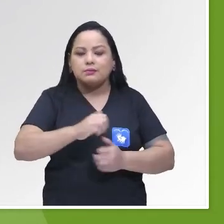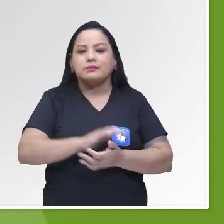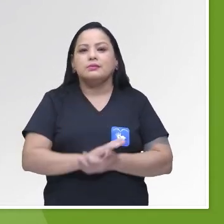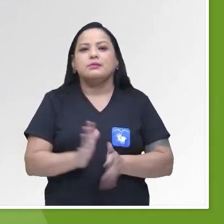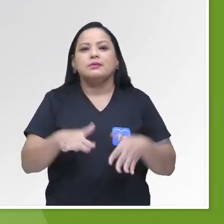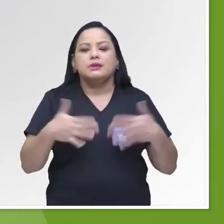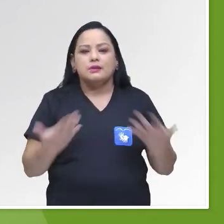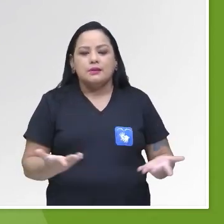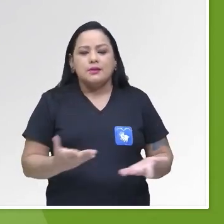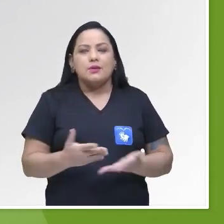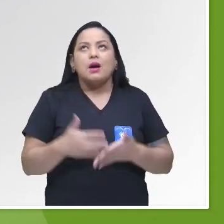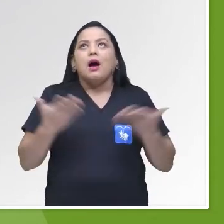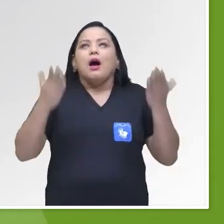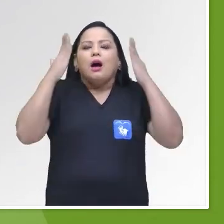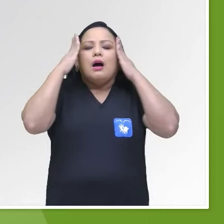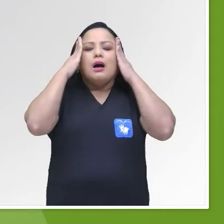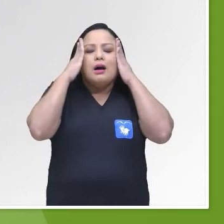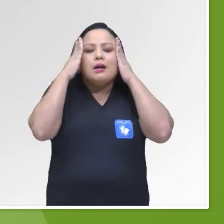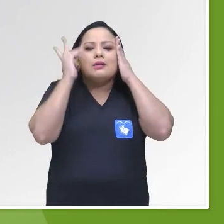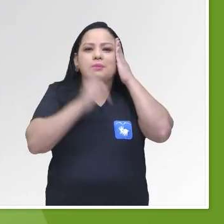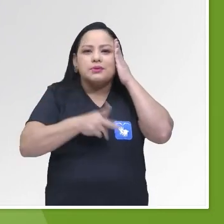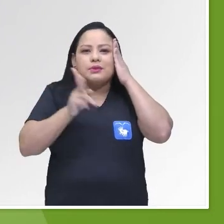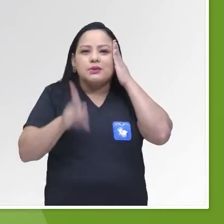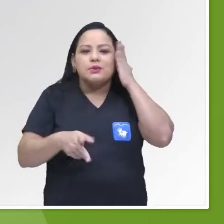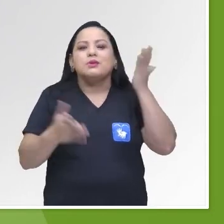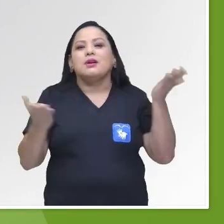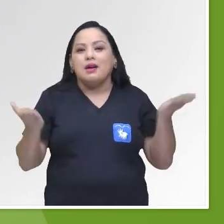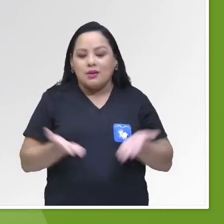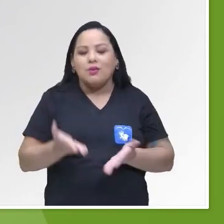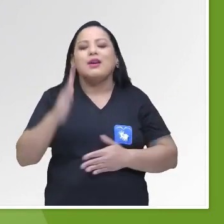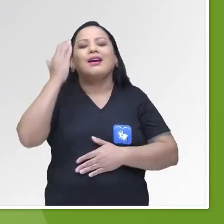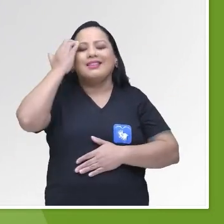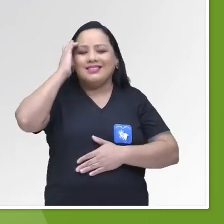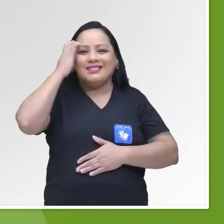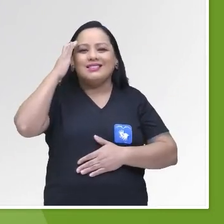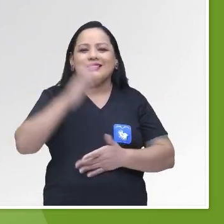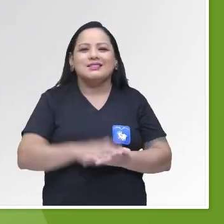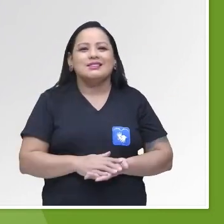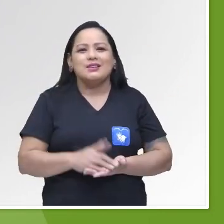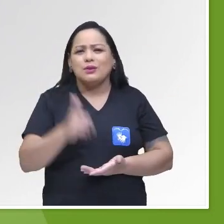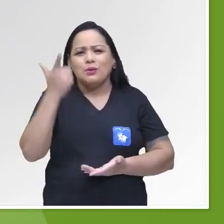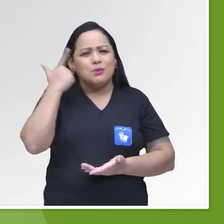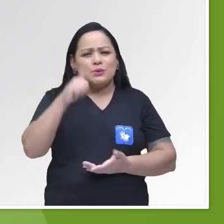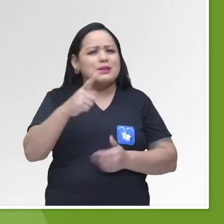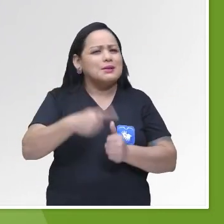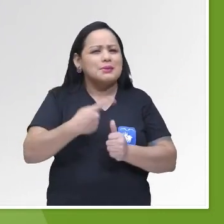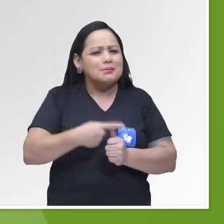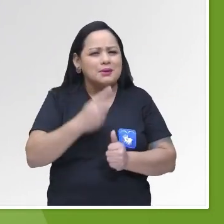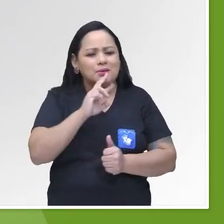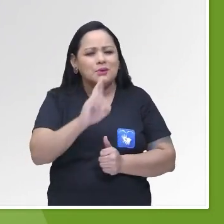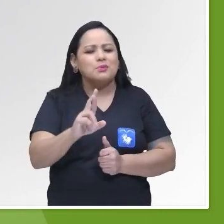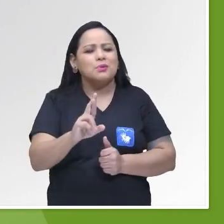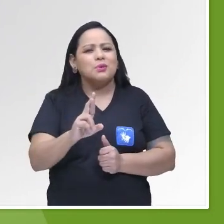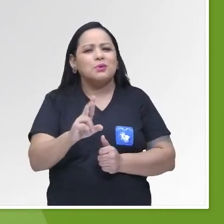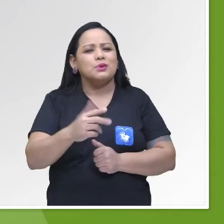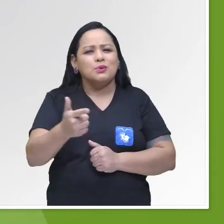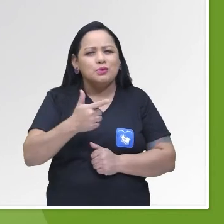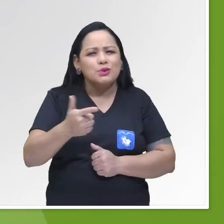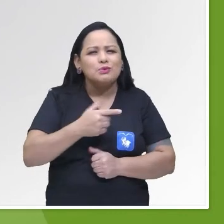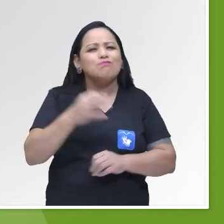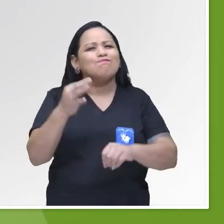Então, ai, professora, agora foi. Não consegui fazer o primeiro, o segundo